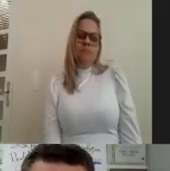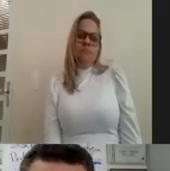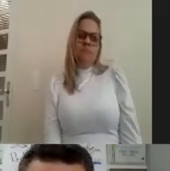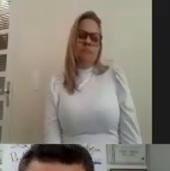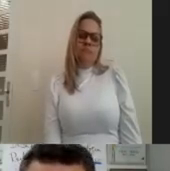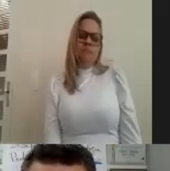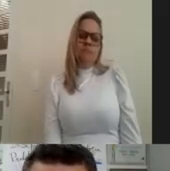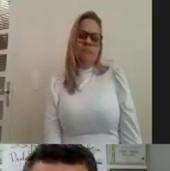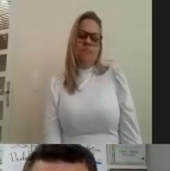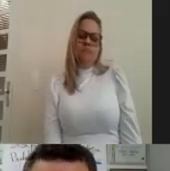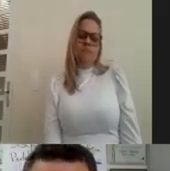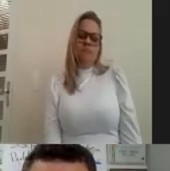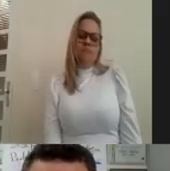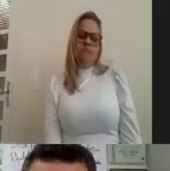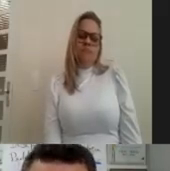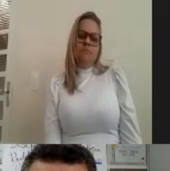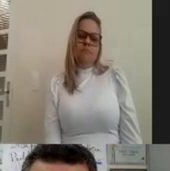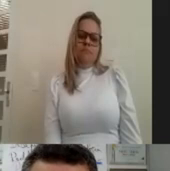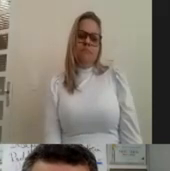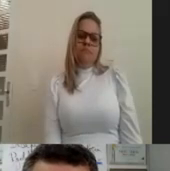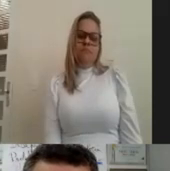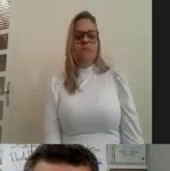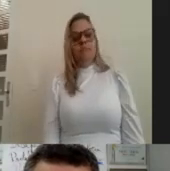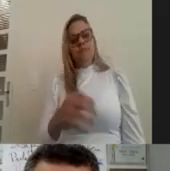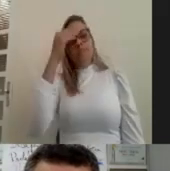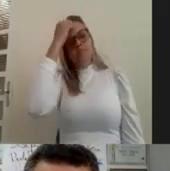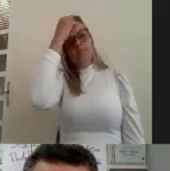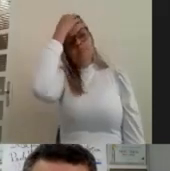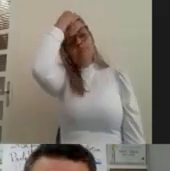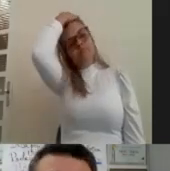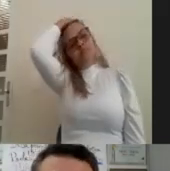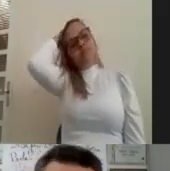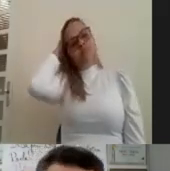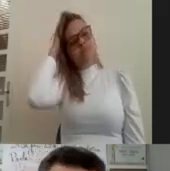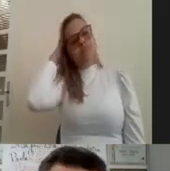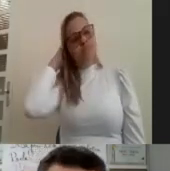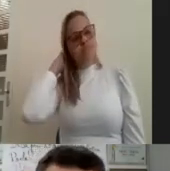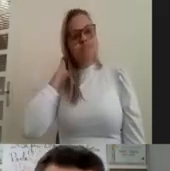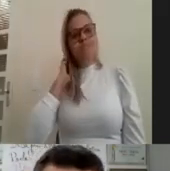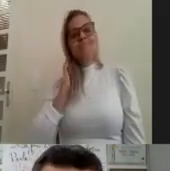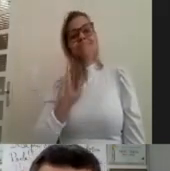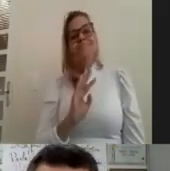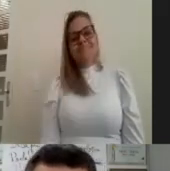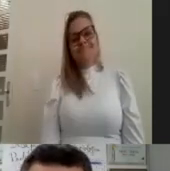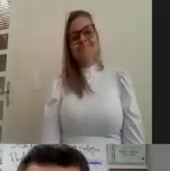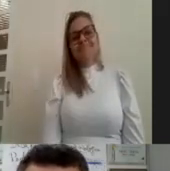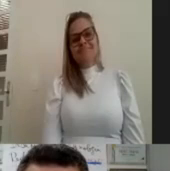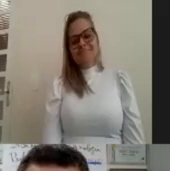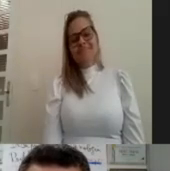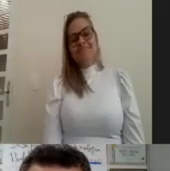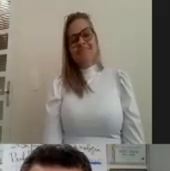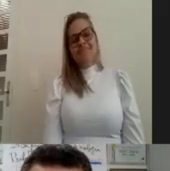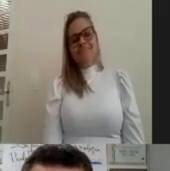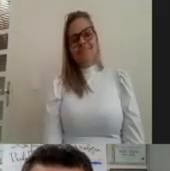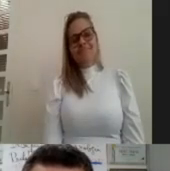eu venho me trabalhando. E agora aí, esse curso veio somar comigo. Nossa, é uma felicidade muito grande para